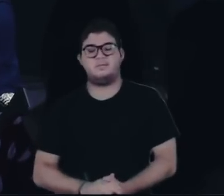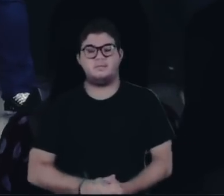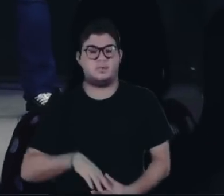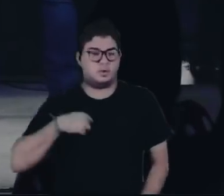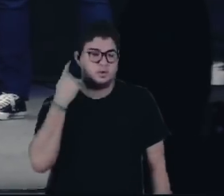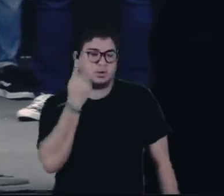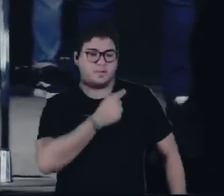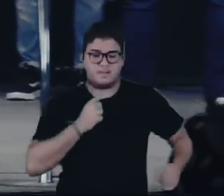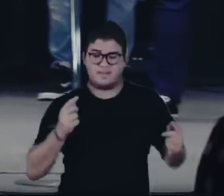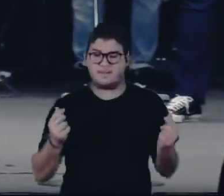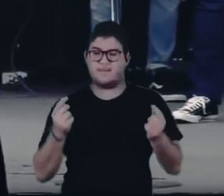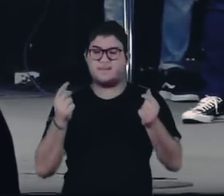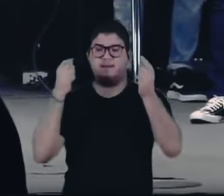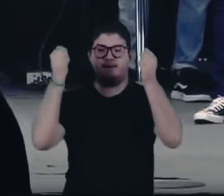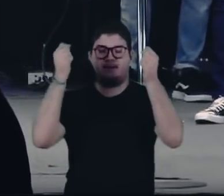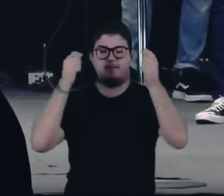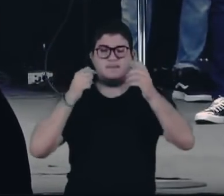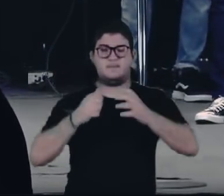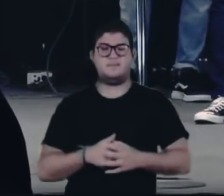que o nosso tesouro